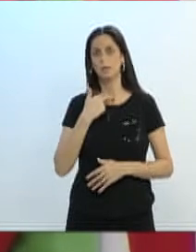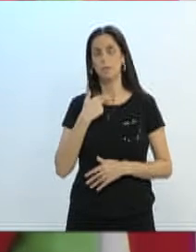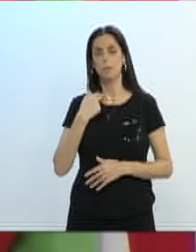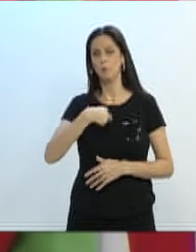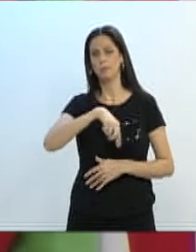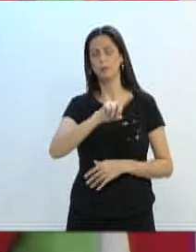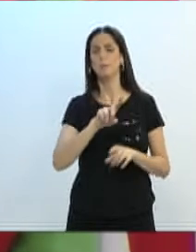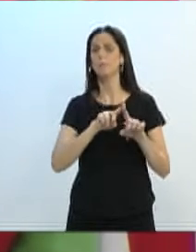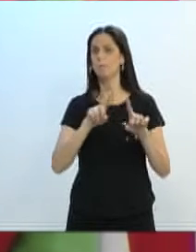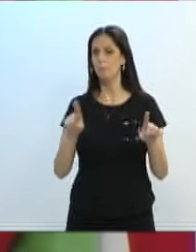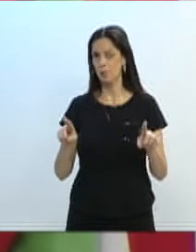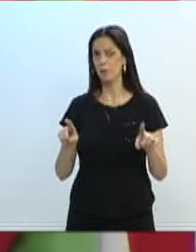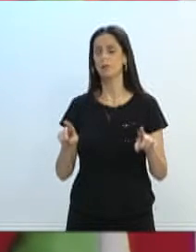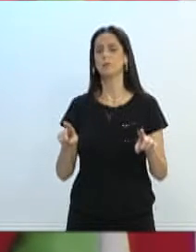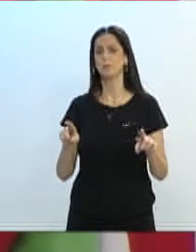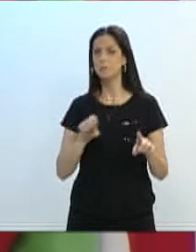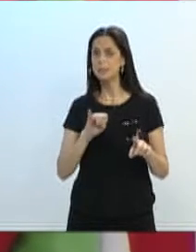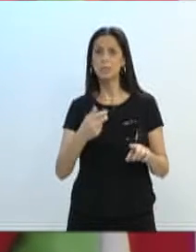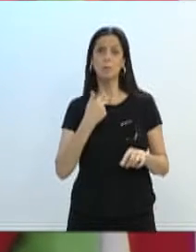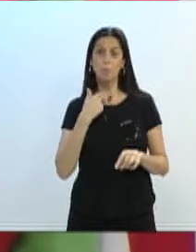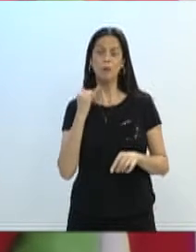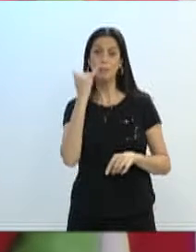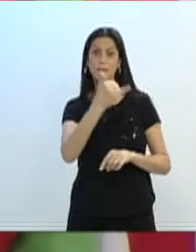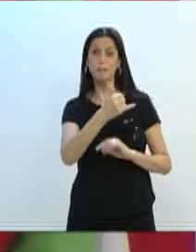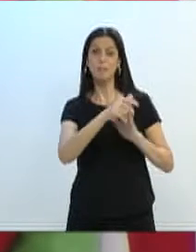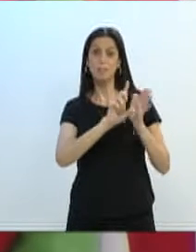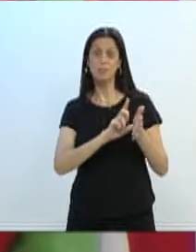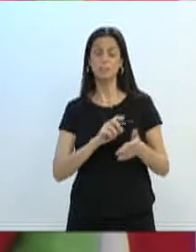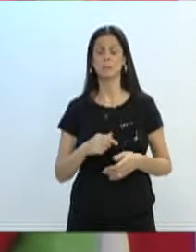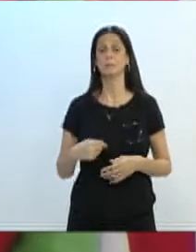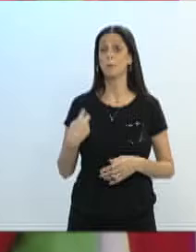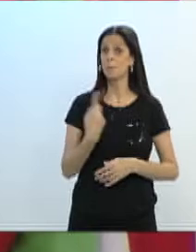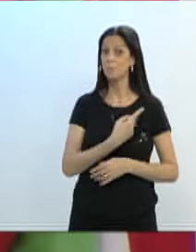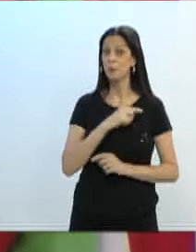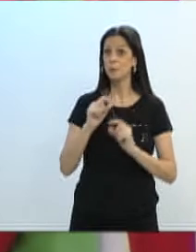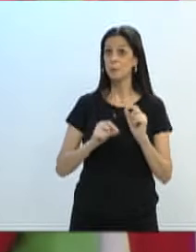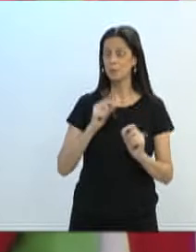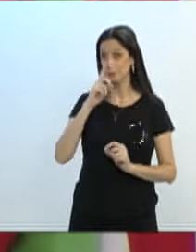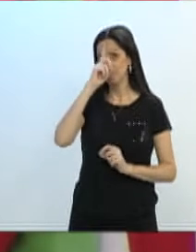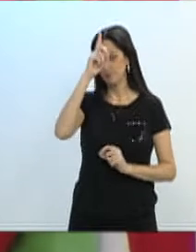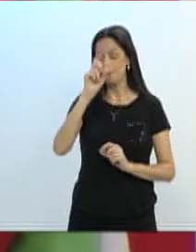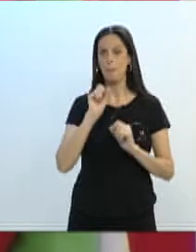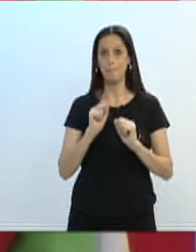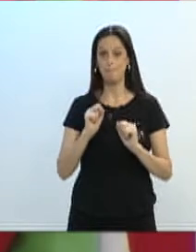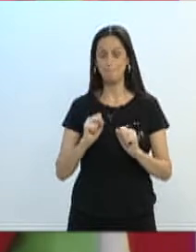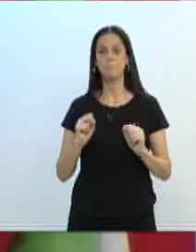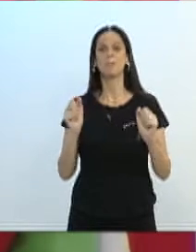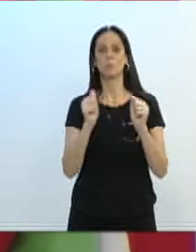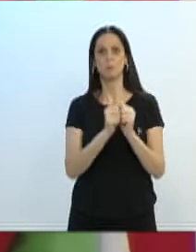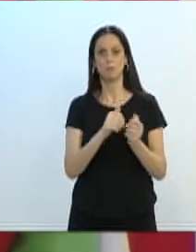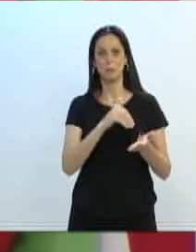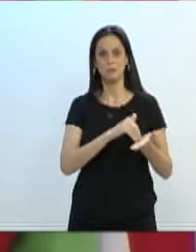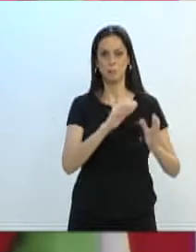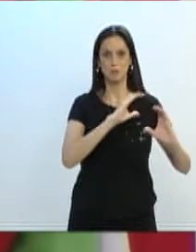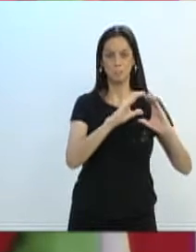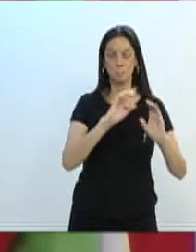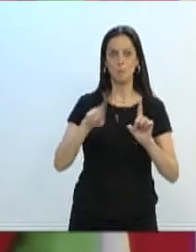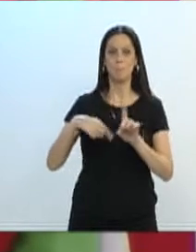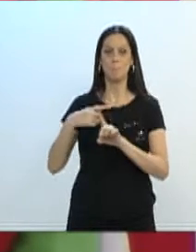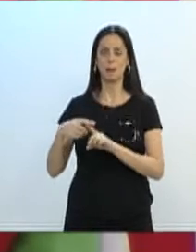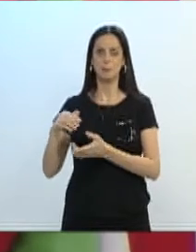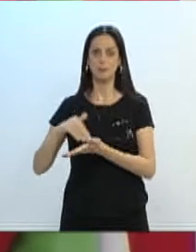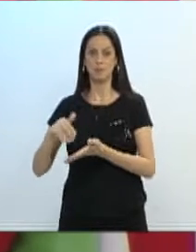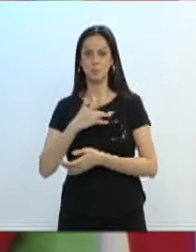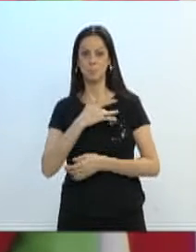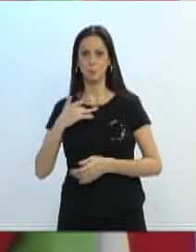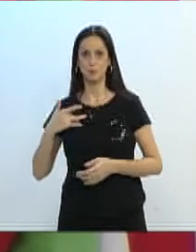vereador, rapidinho a ideia e já lhe concedo a parte. A ideia seria o quê? Nós constituímos, através da Secretaria de Comunicação e da Secretaria de Saúde, um faltômetro